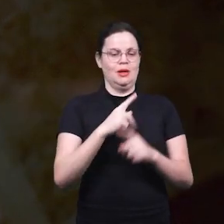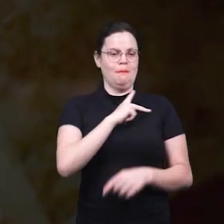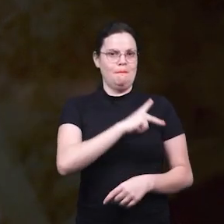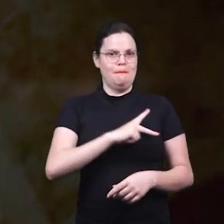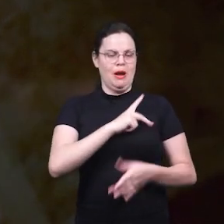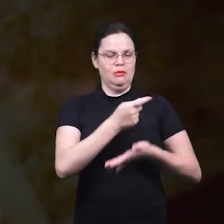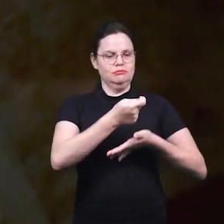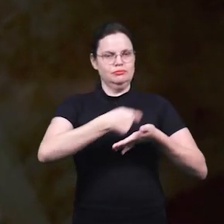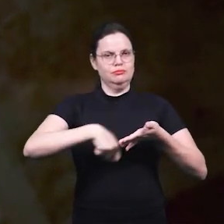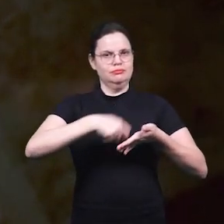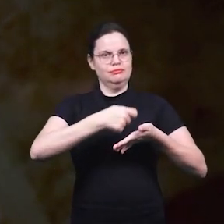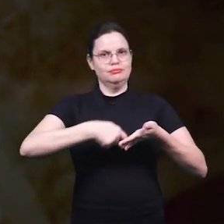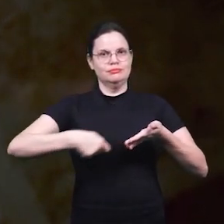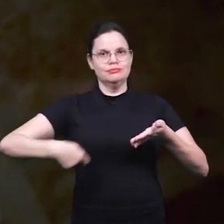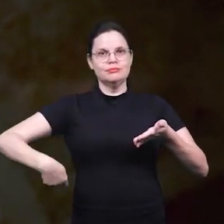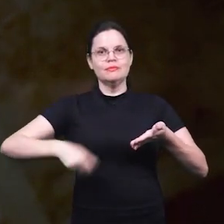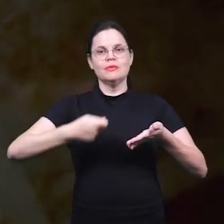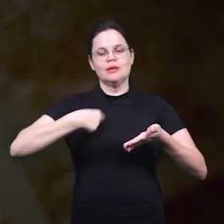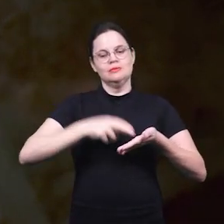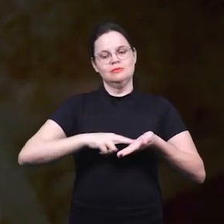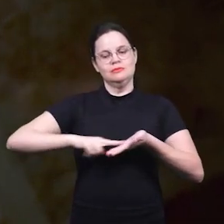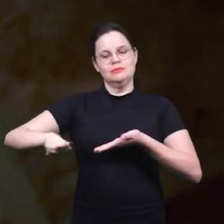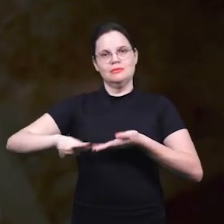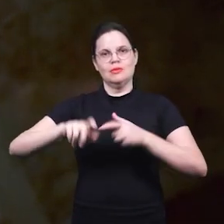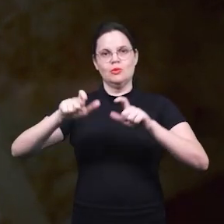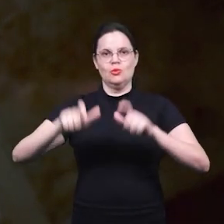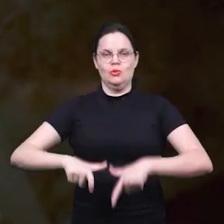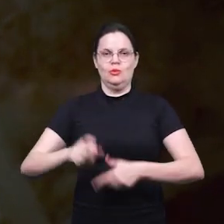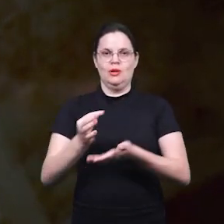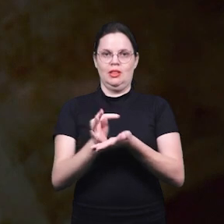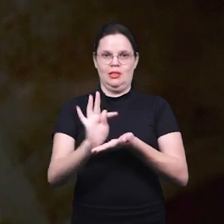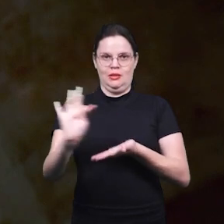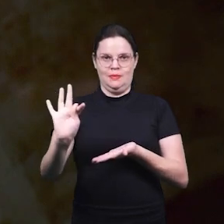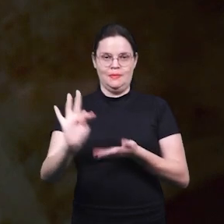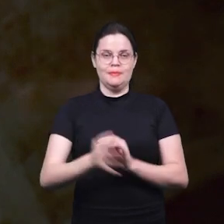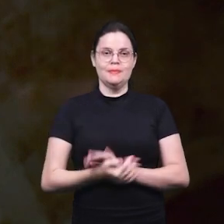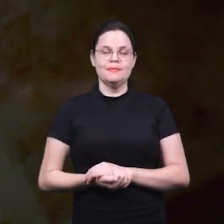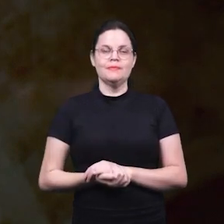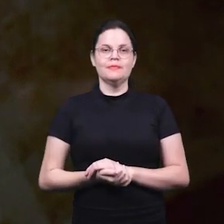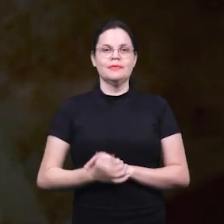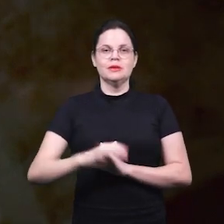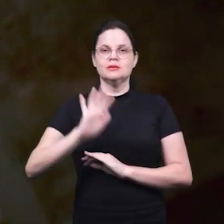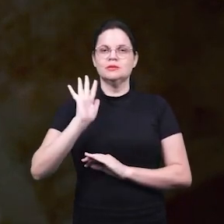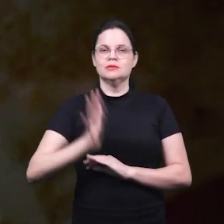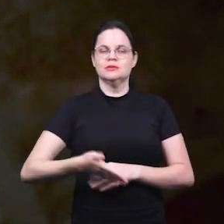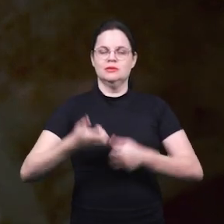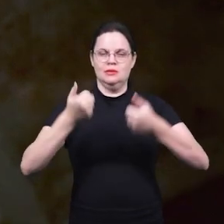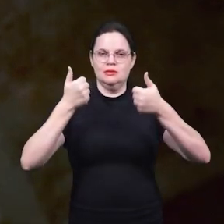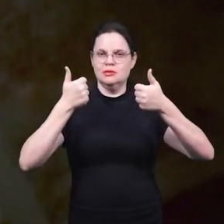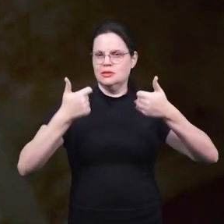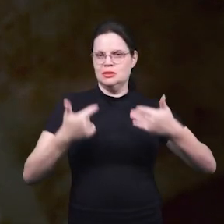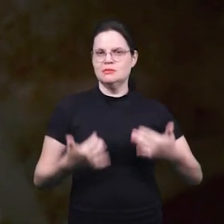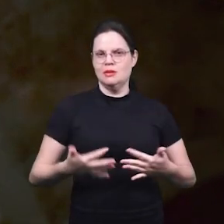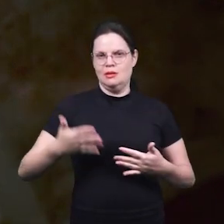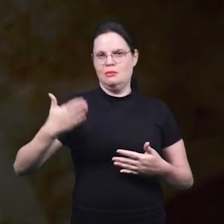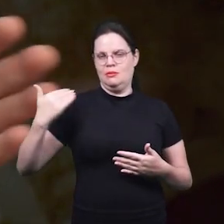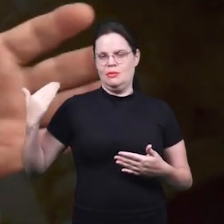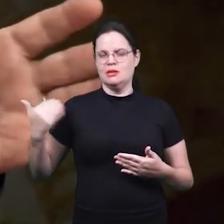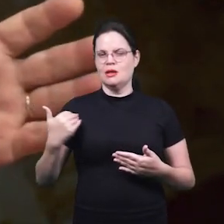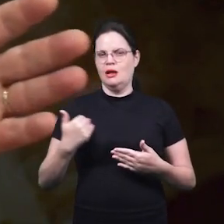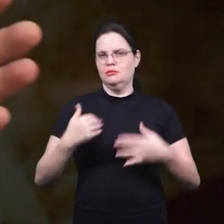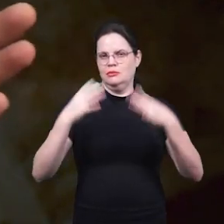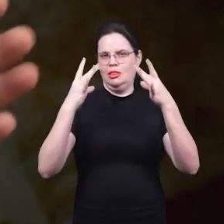à carta aos Tessalonicenses. Falamos um pouquinho já no último episódio, mas